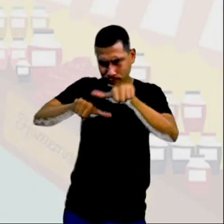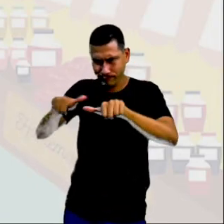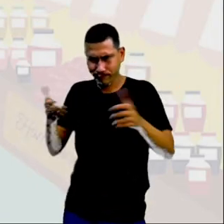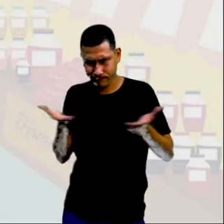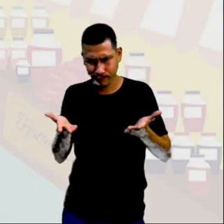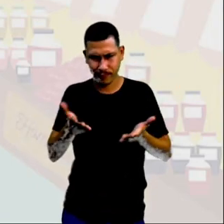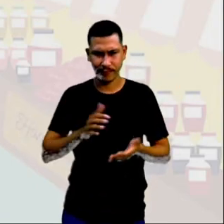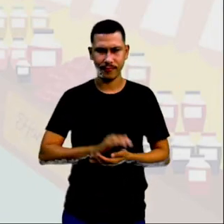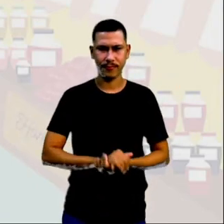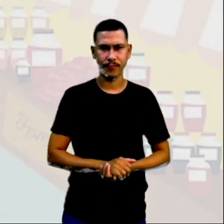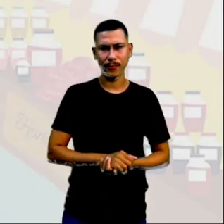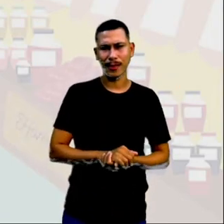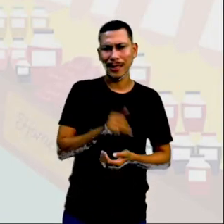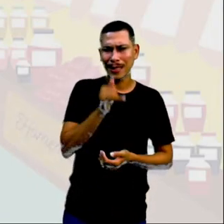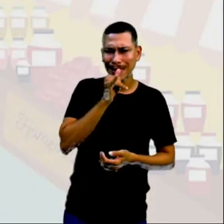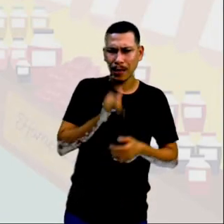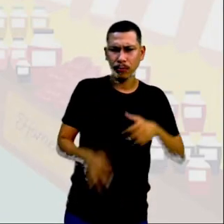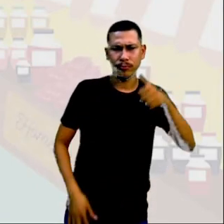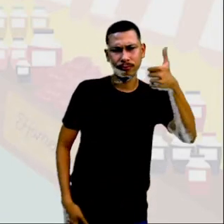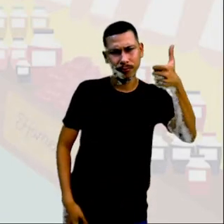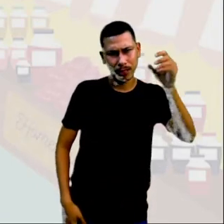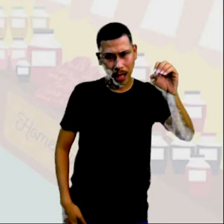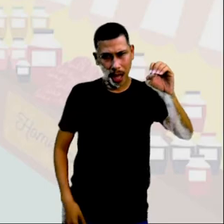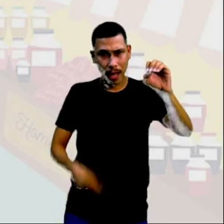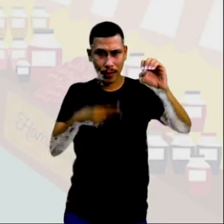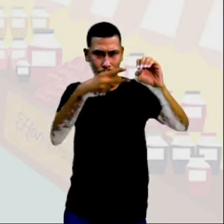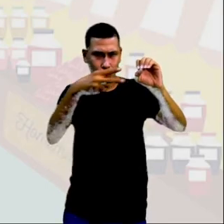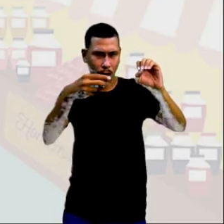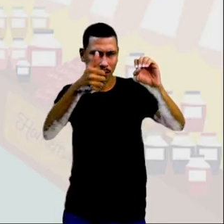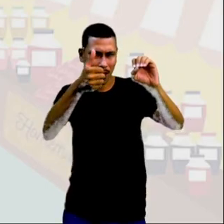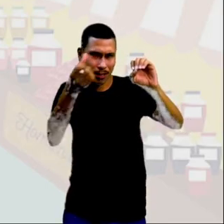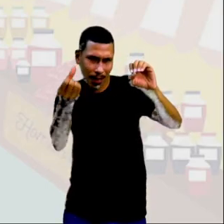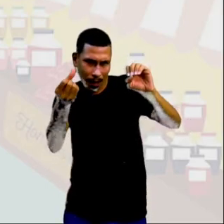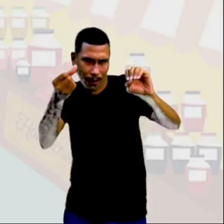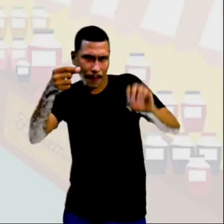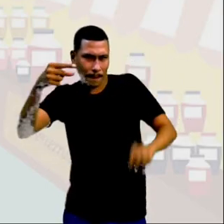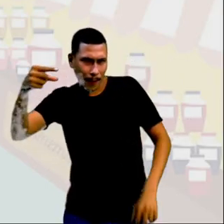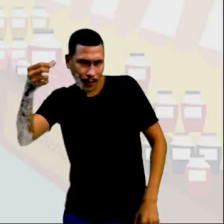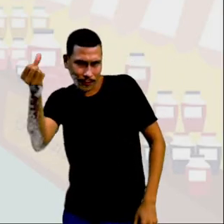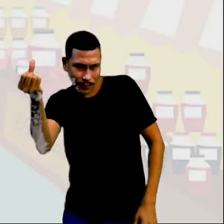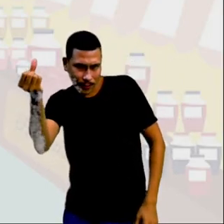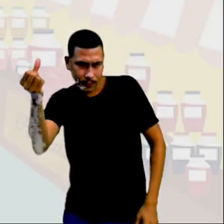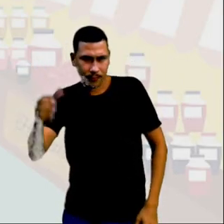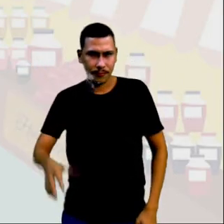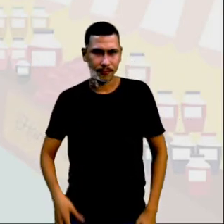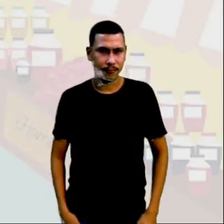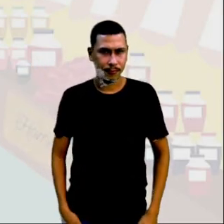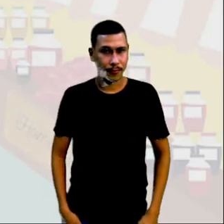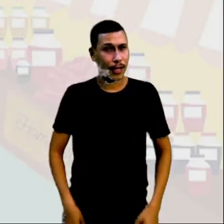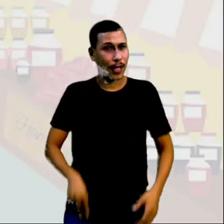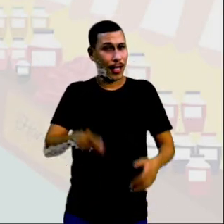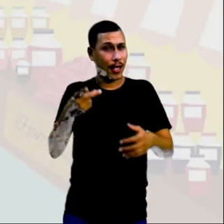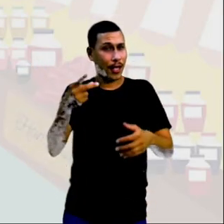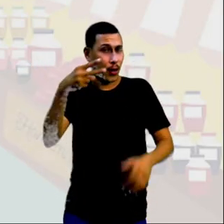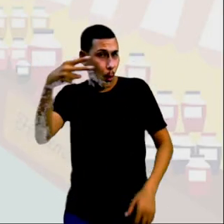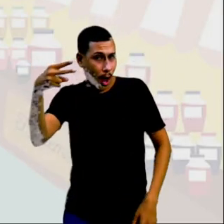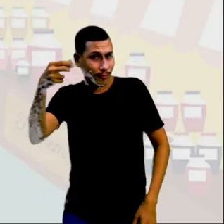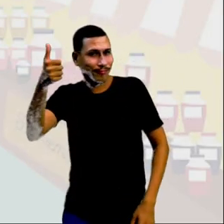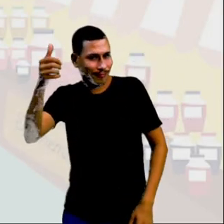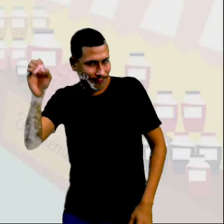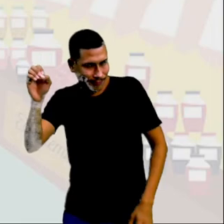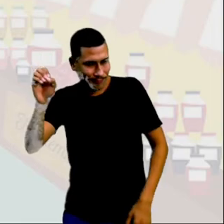Vamos fazer com que esse 10 daqui ele seja igual a 16 menos 6. 16 menos 6 é igual a